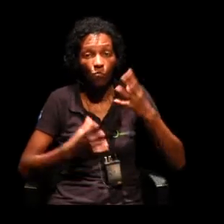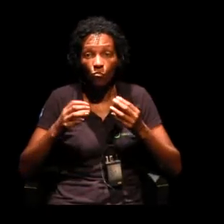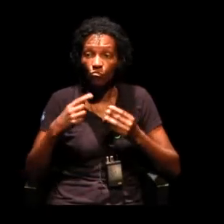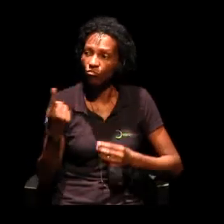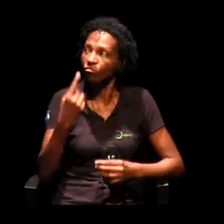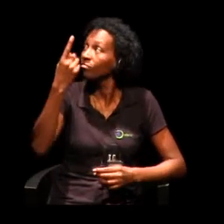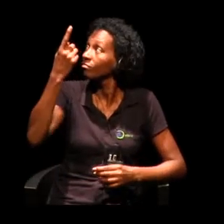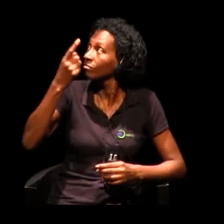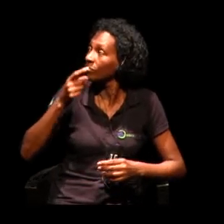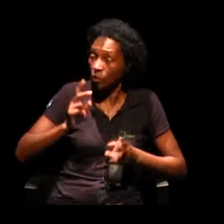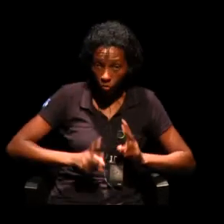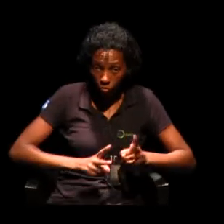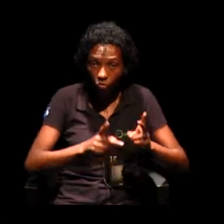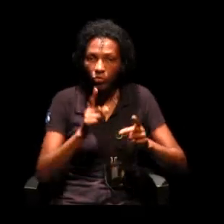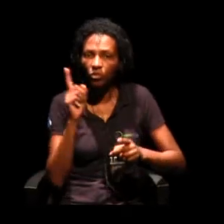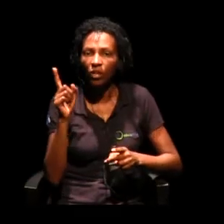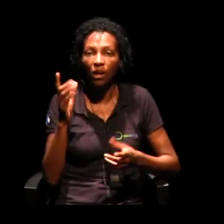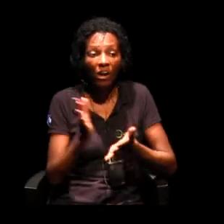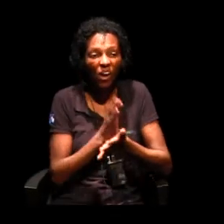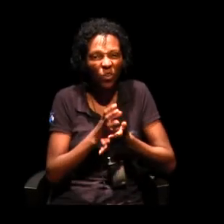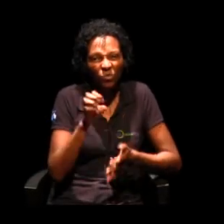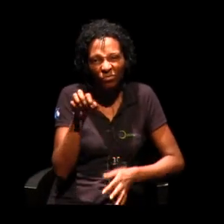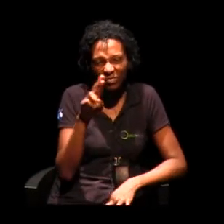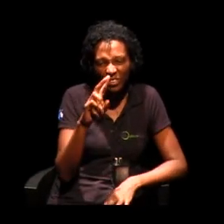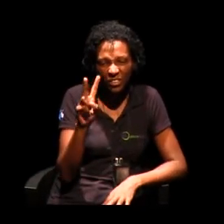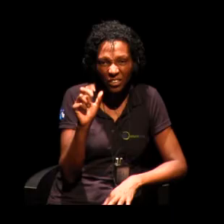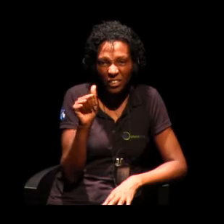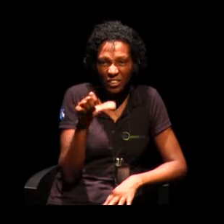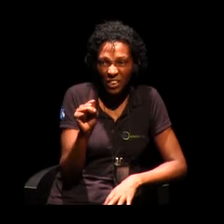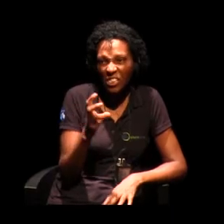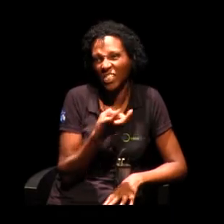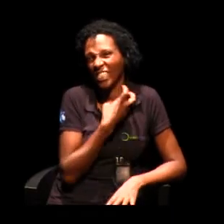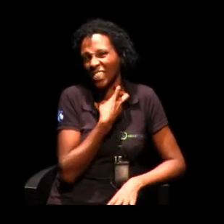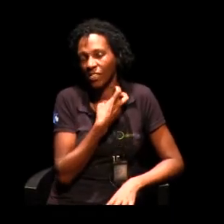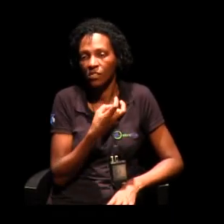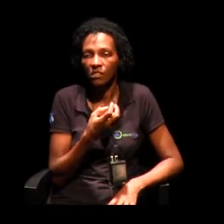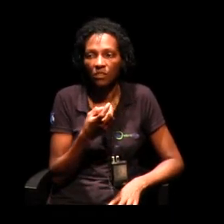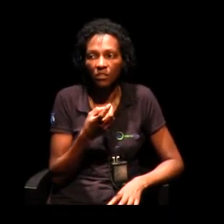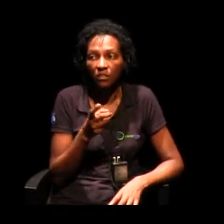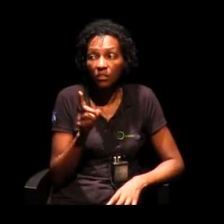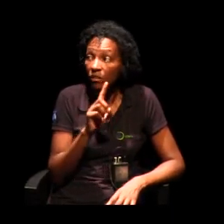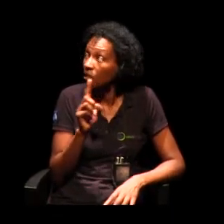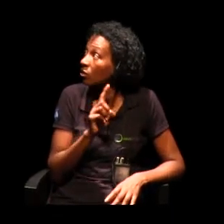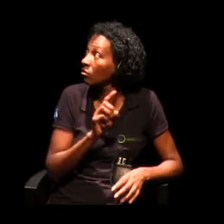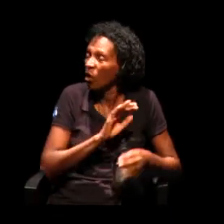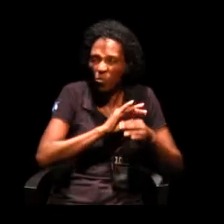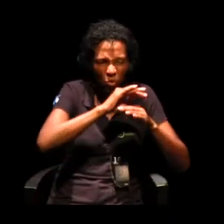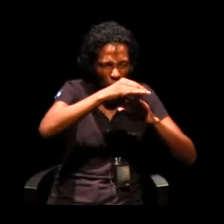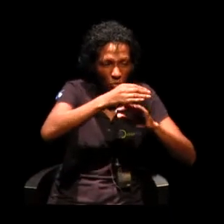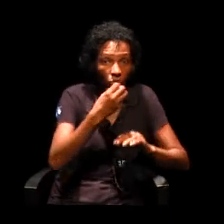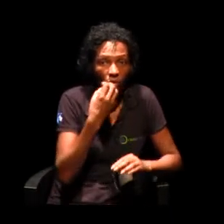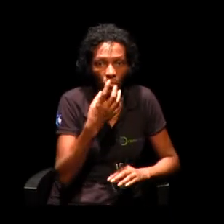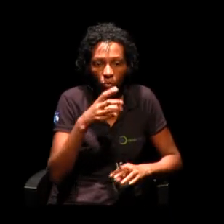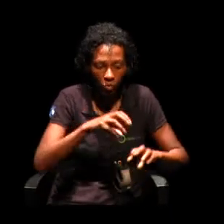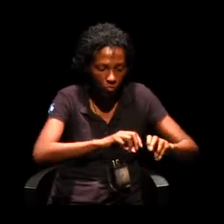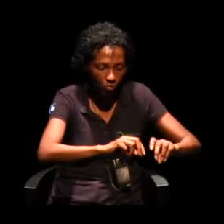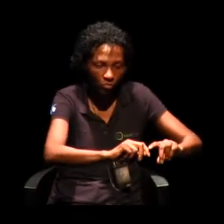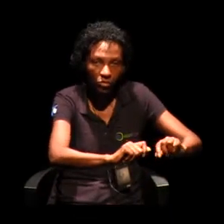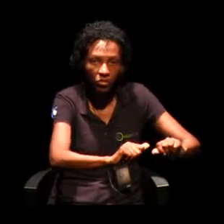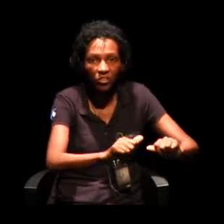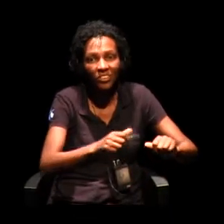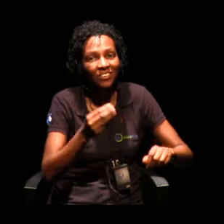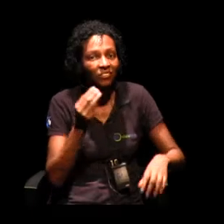essas grandes árvores que serão mantidas. Nós temos algumas ervas venenosas e não é uma